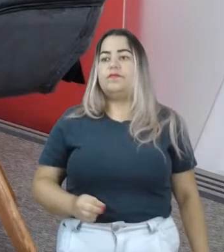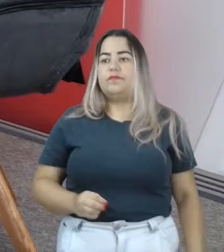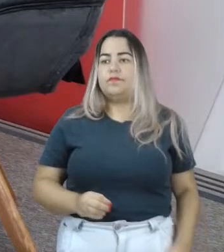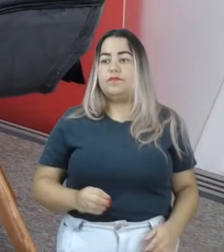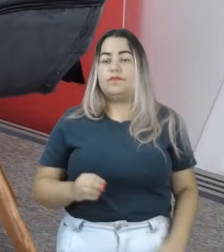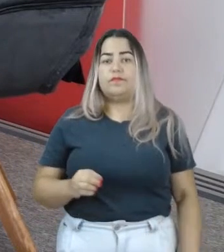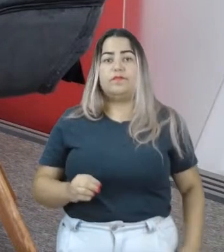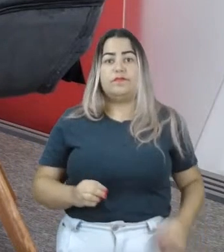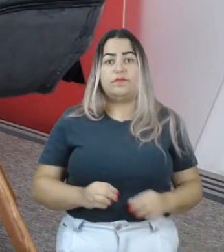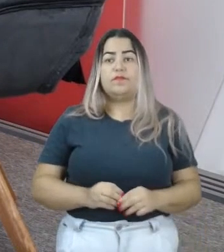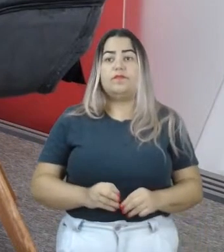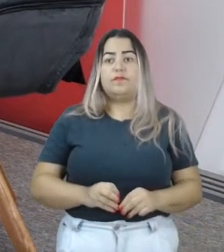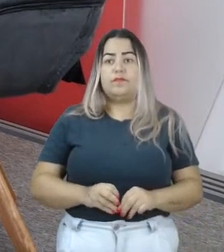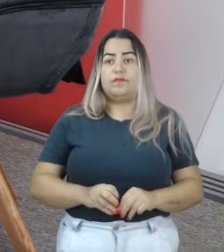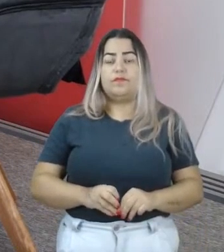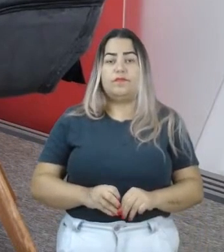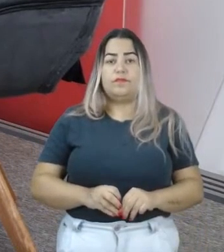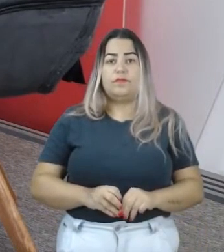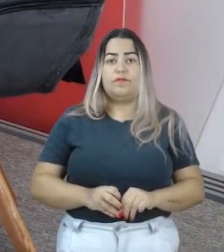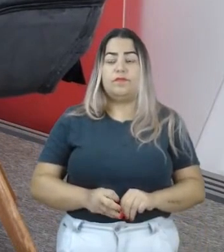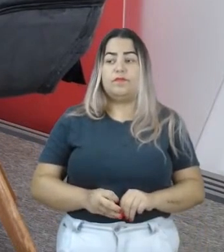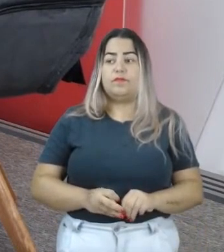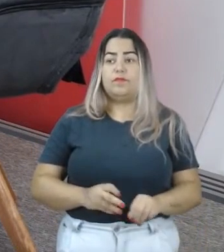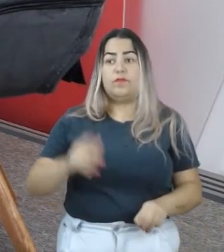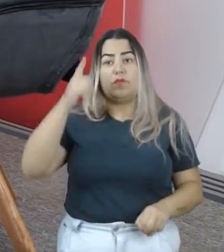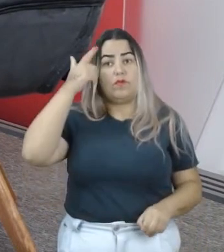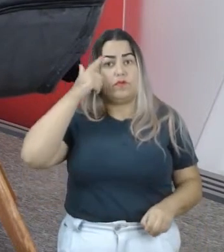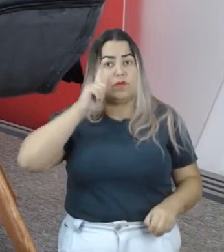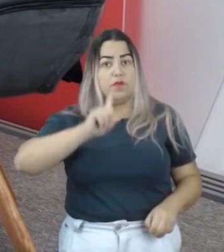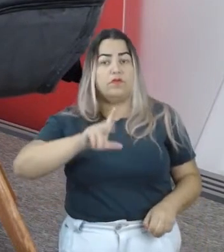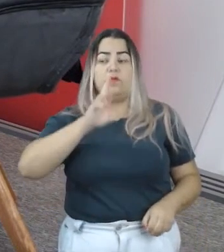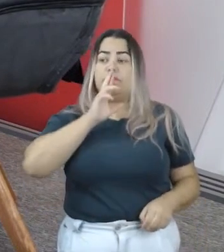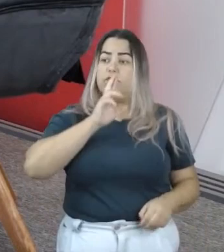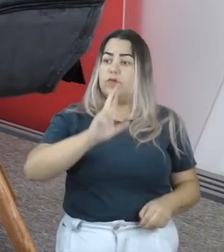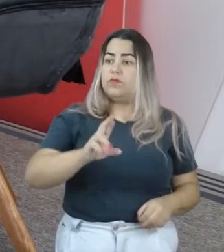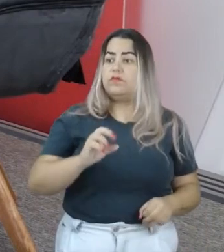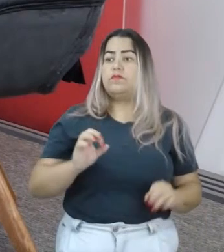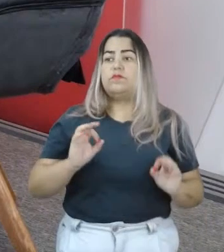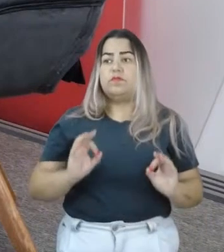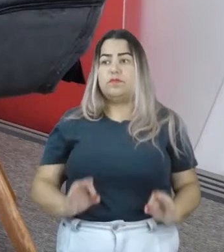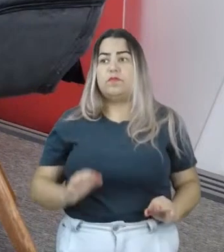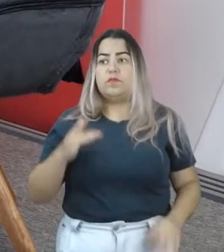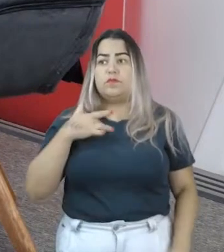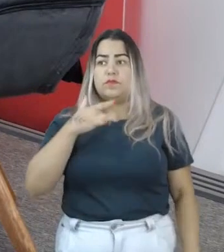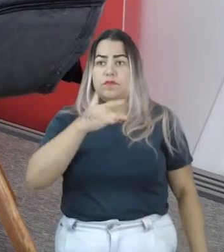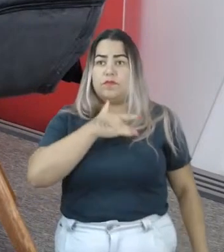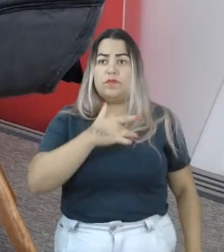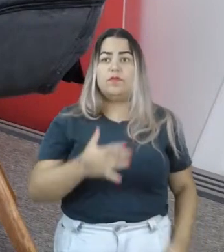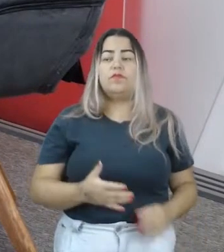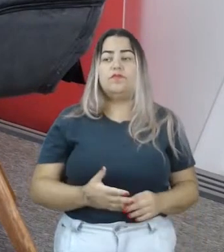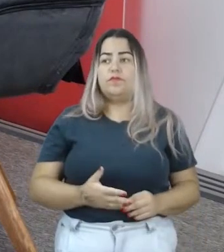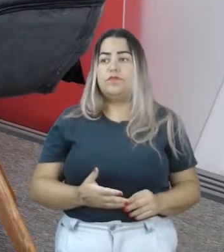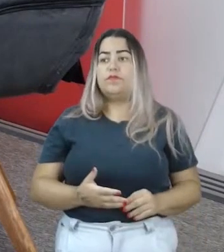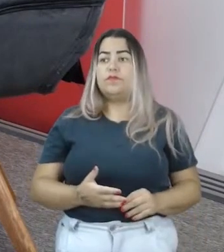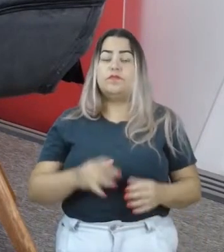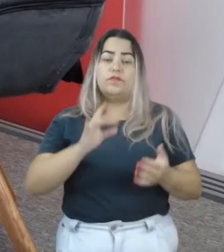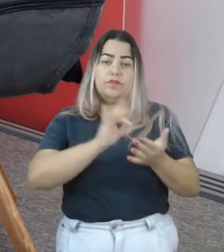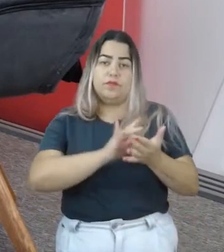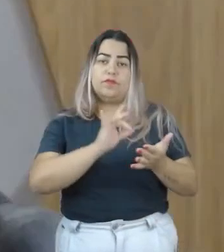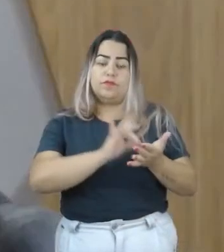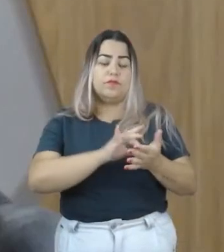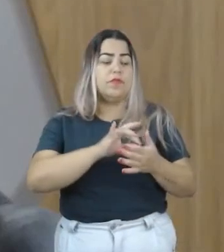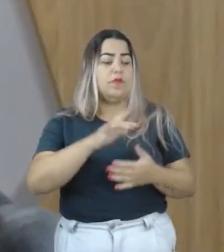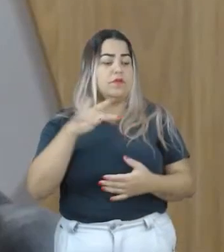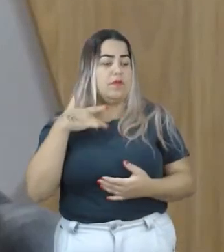estão conseguindo, já conseguiram e irão conseguir resultados tão positivos na saúde. É claro que a saúde é uma área